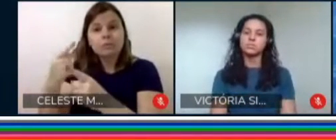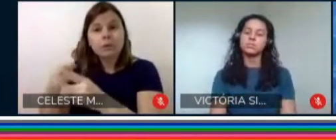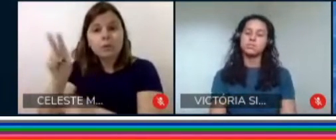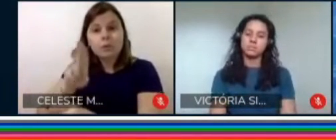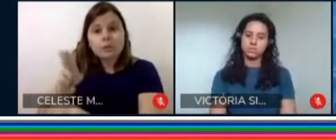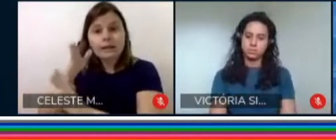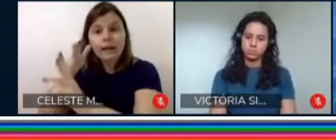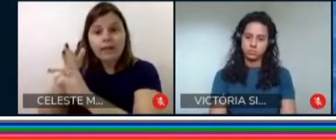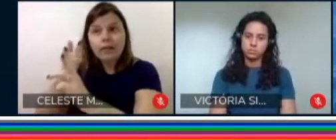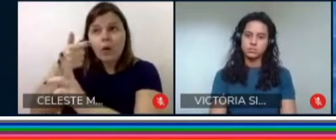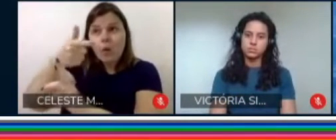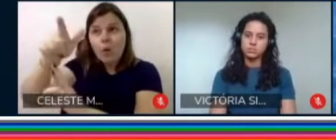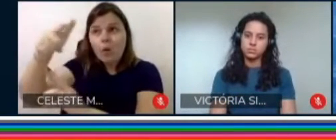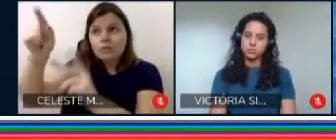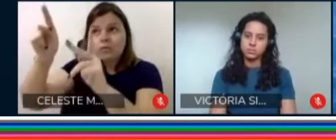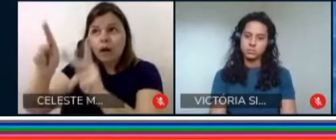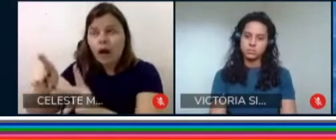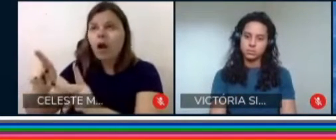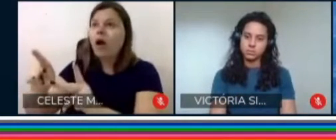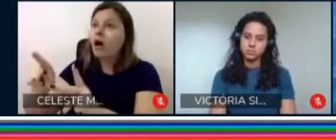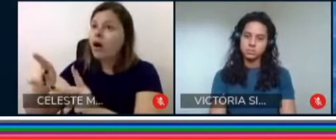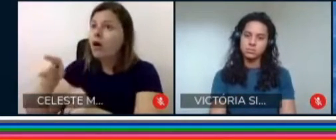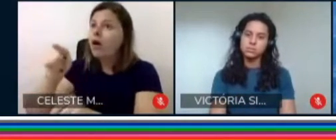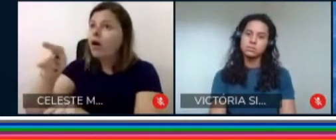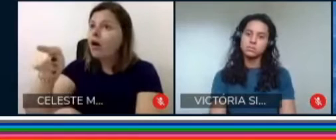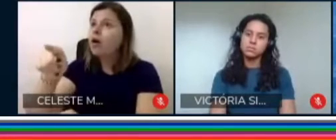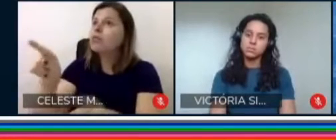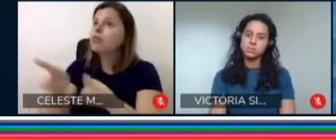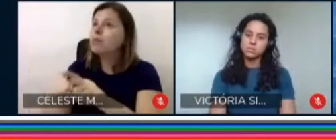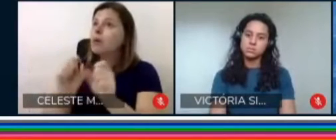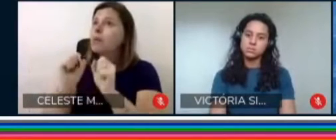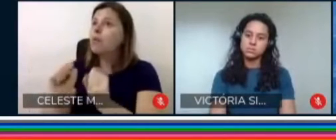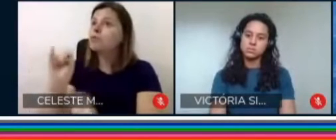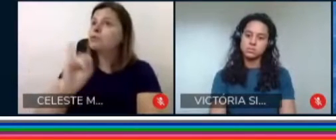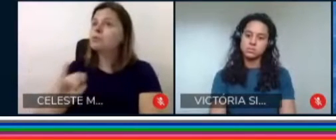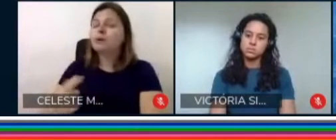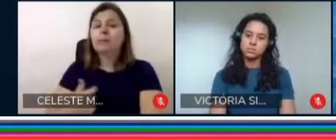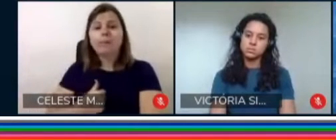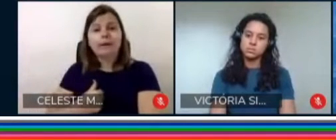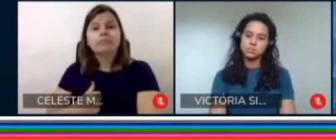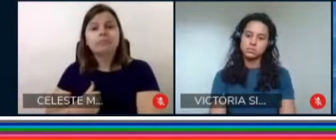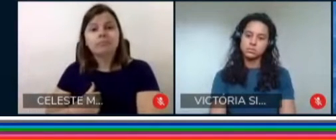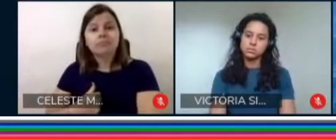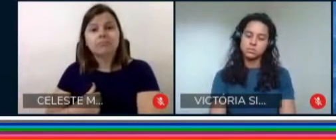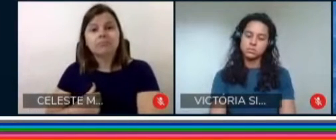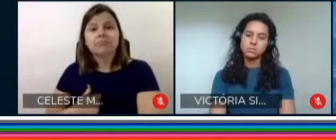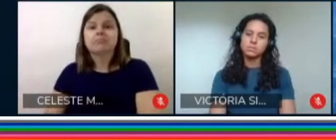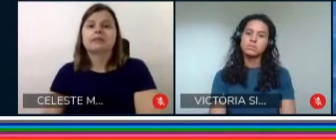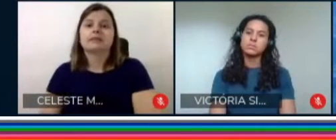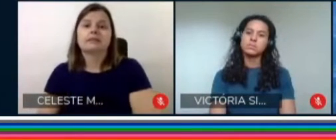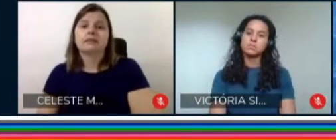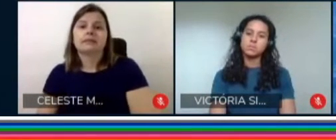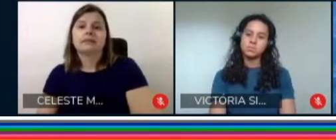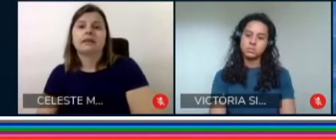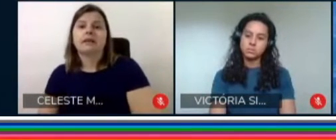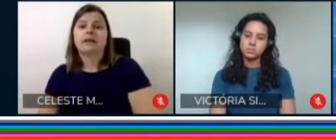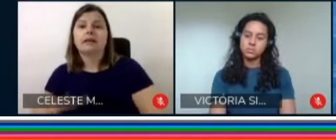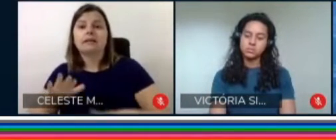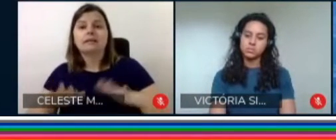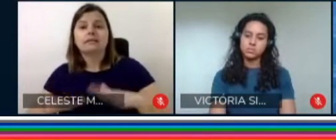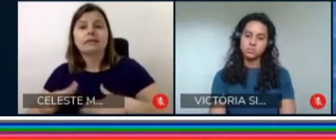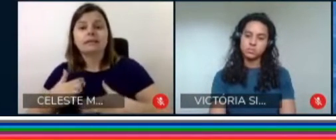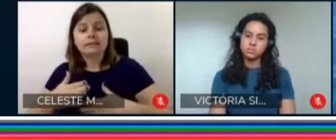eu consigo também identificar coisas que possam ser importantes para mim. Né? Eu posso ver, de repente a minha resposta